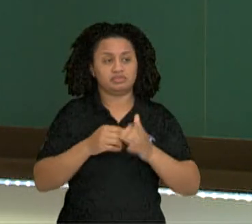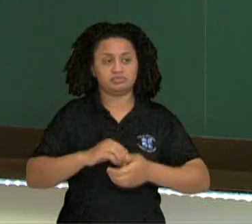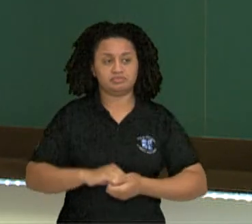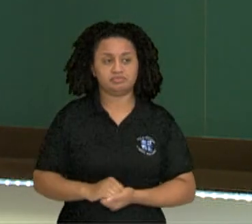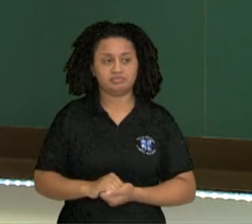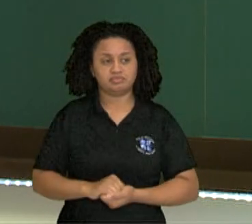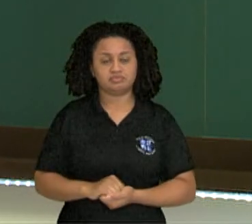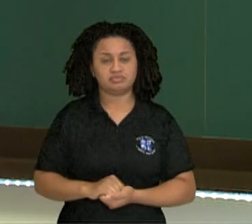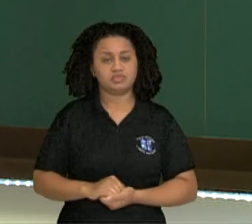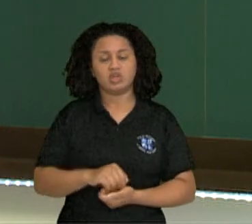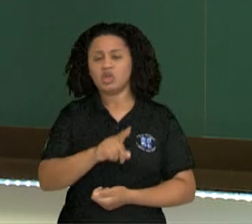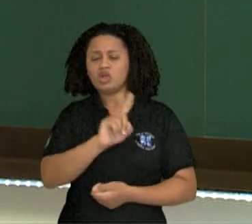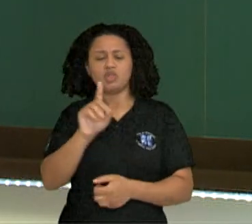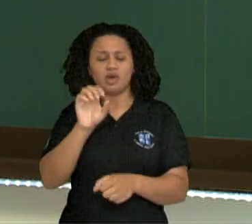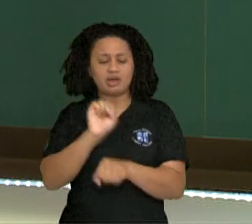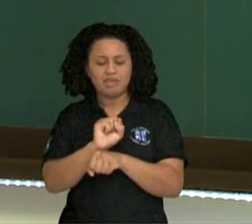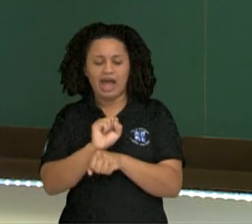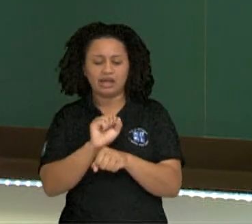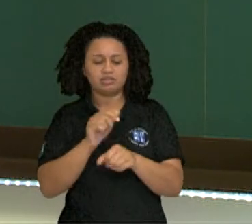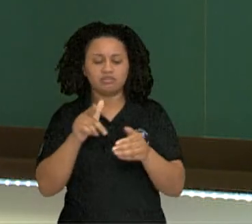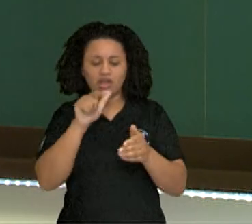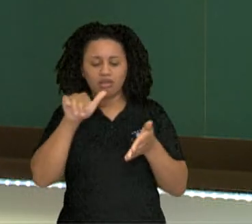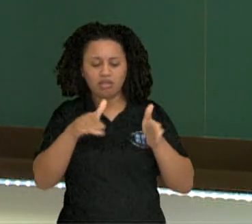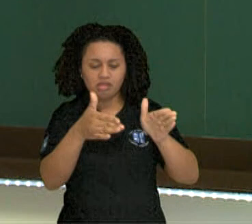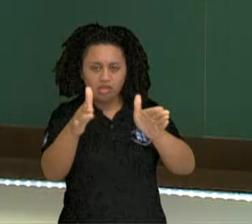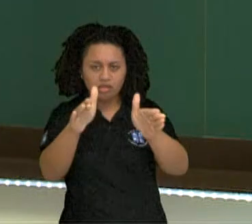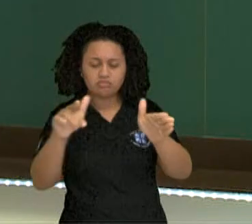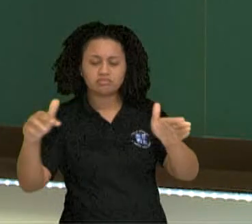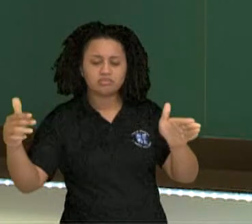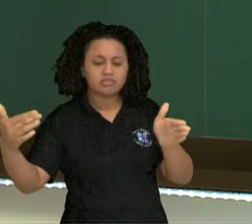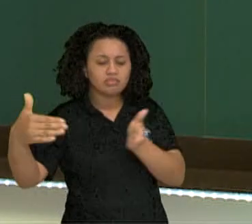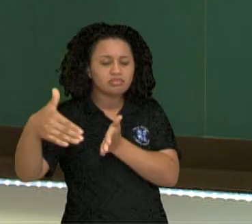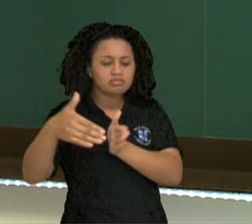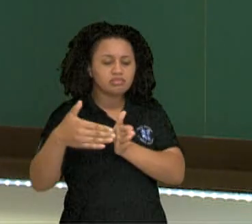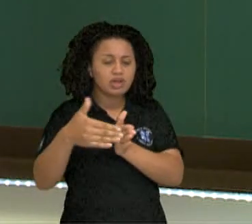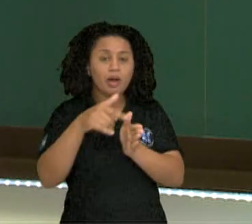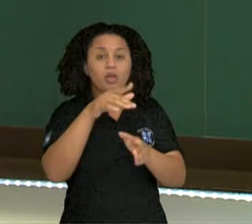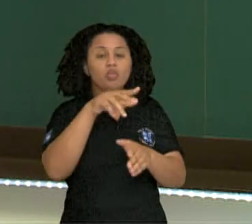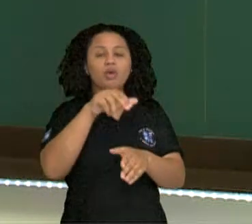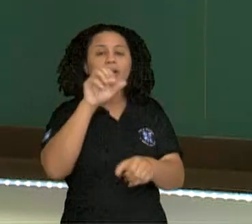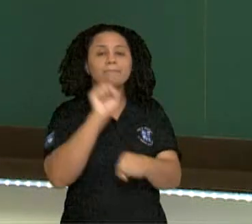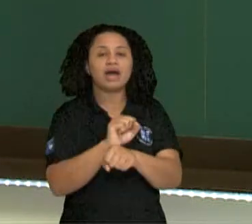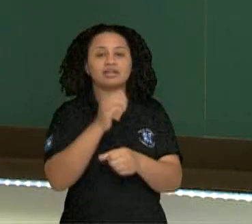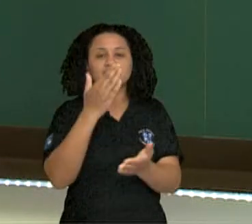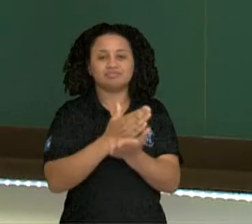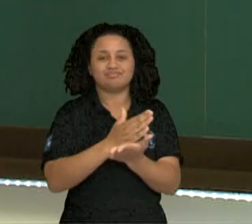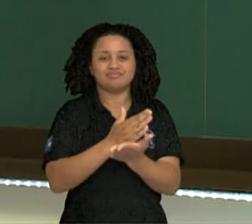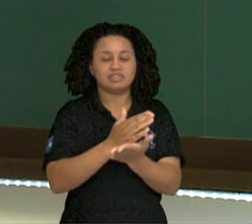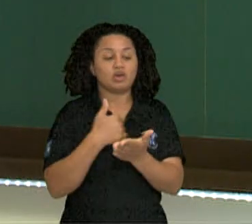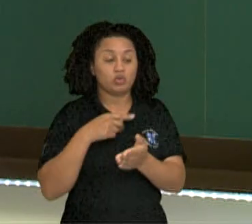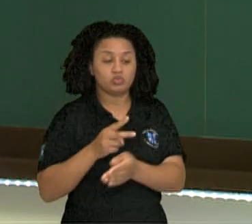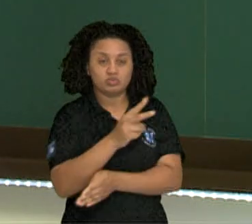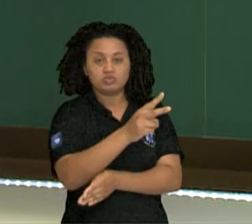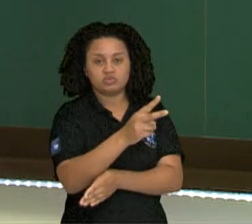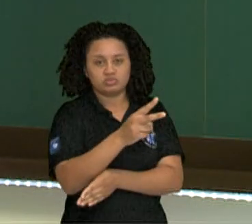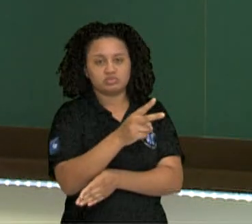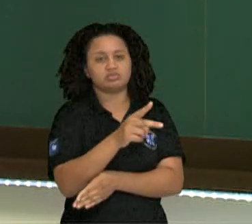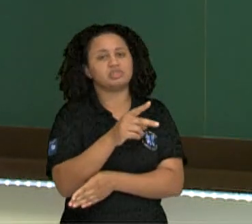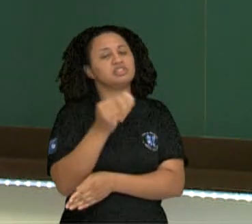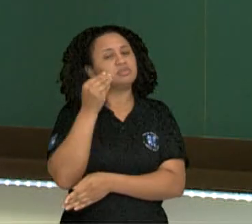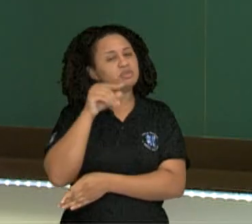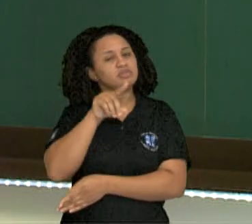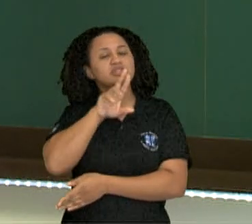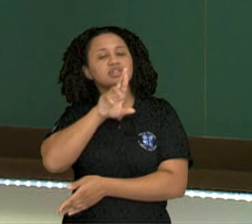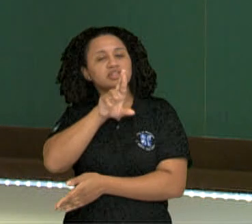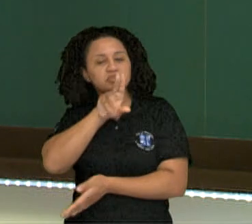nunca pare na metade do rio, tá? Você vai responder, procure responder em espanhol. Vocês já sabem bastante,